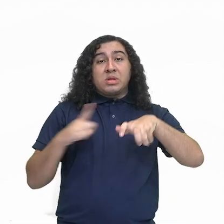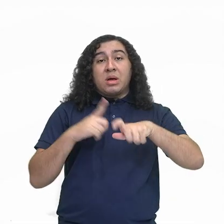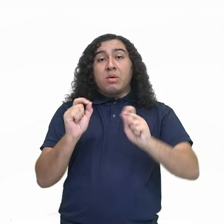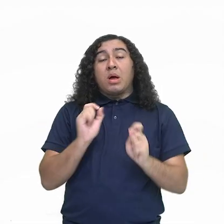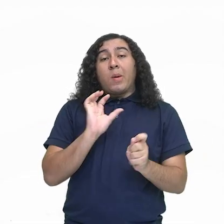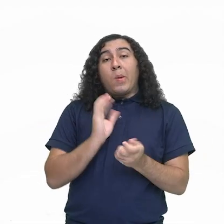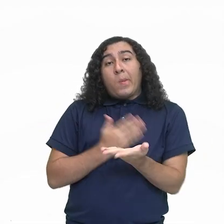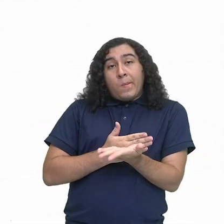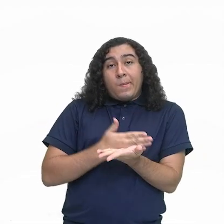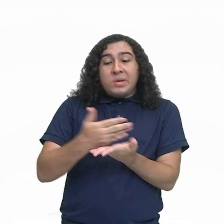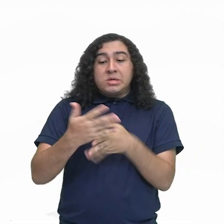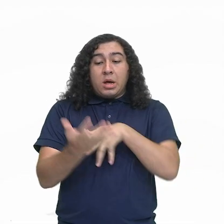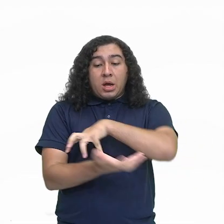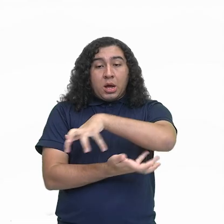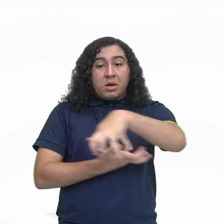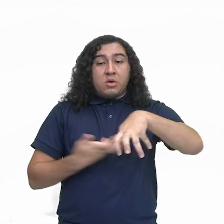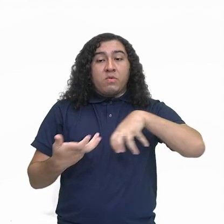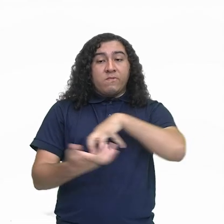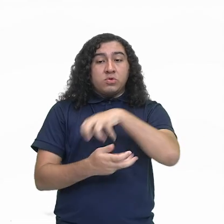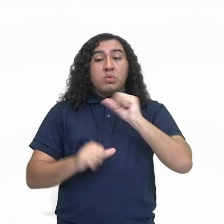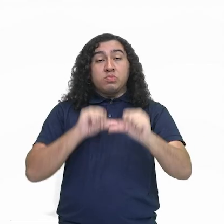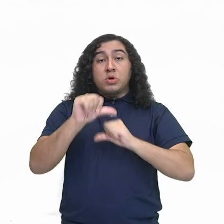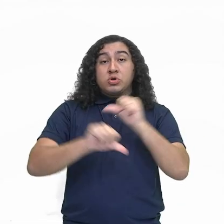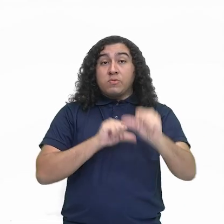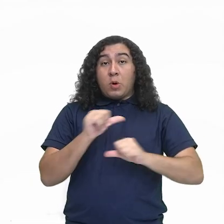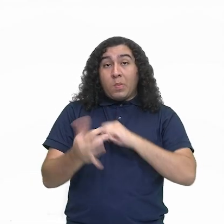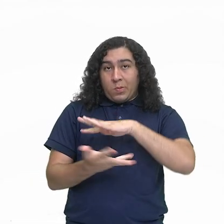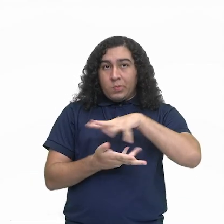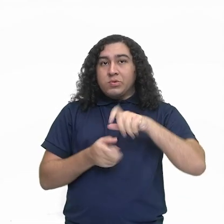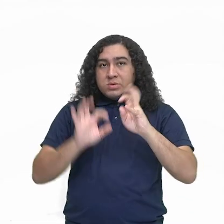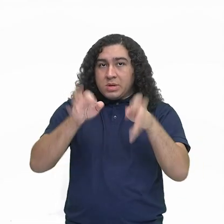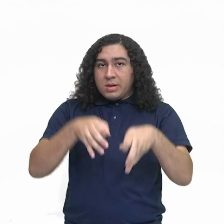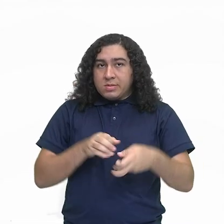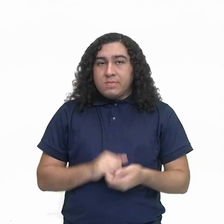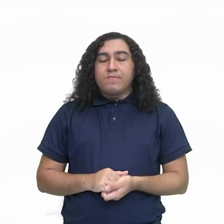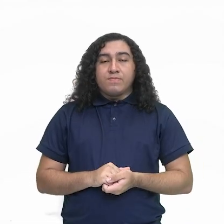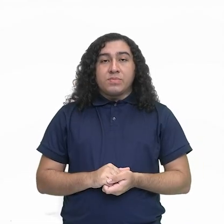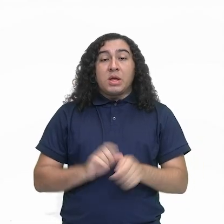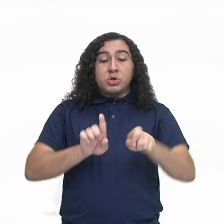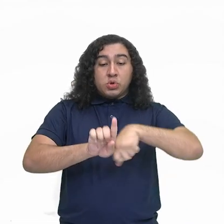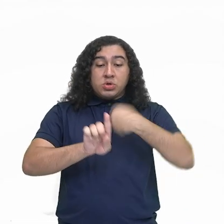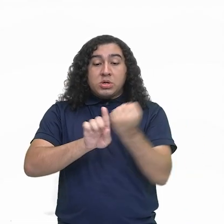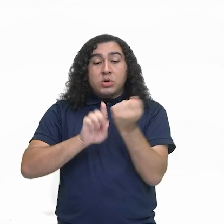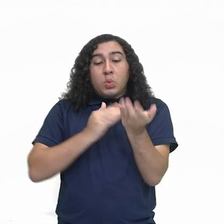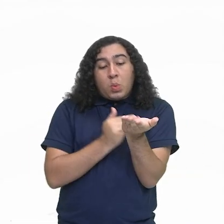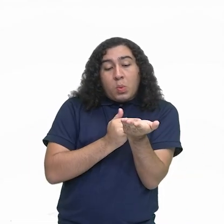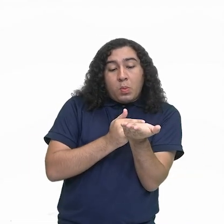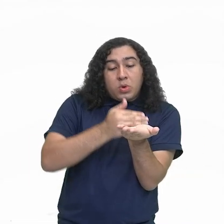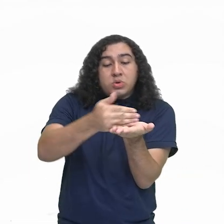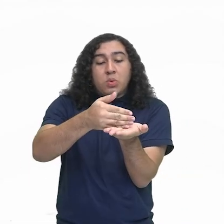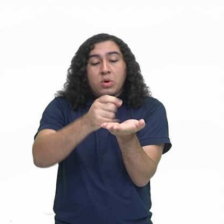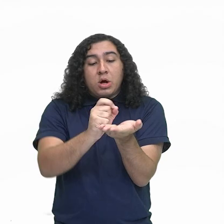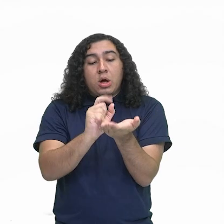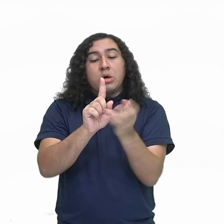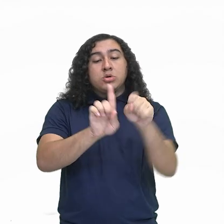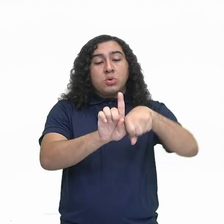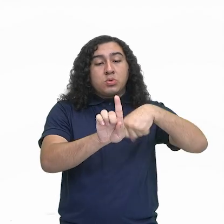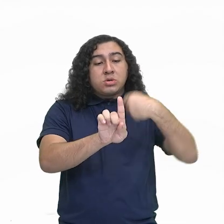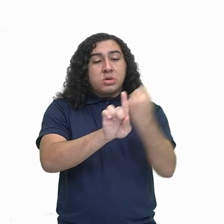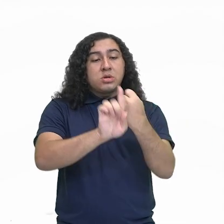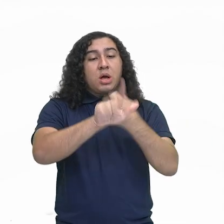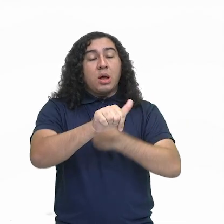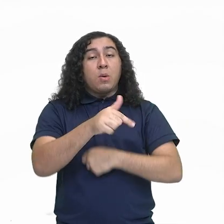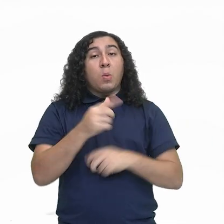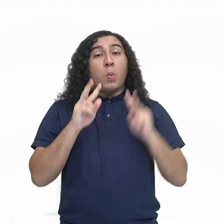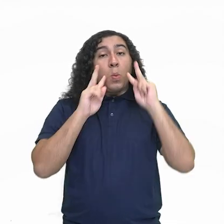revoluções, essas revoluções que vão mudar o mundo. Então as sociedades, elas passaram a ser vistas como uma realidade humana